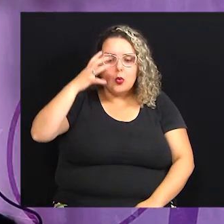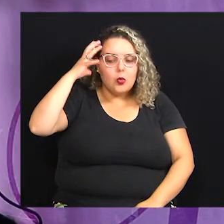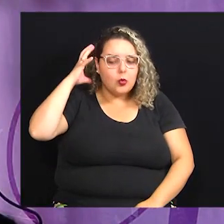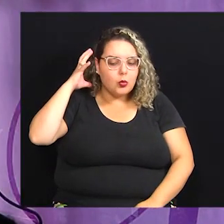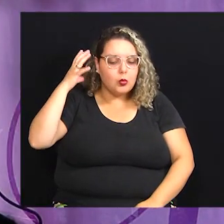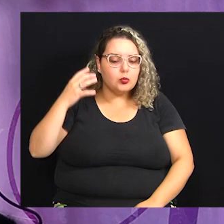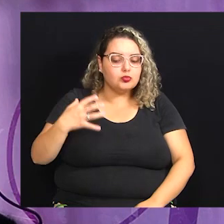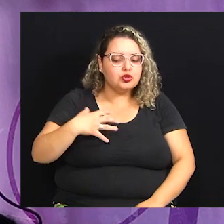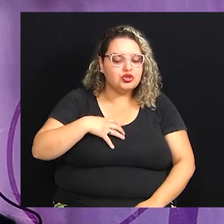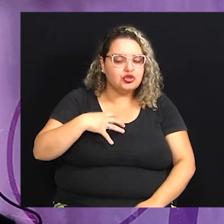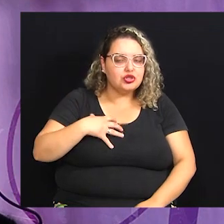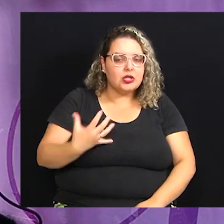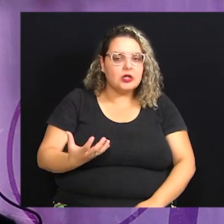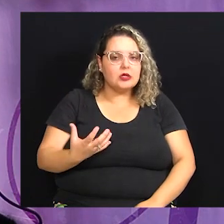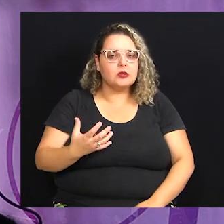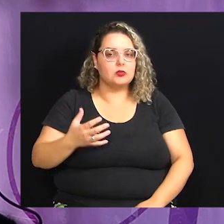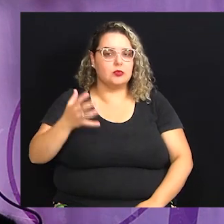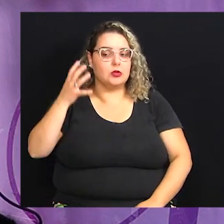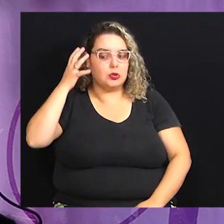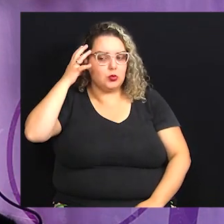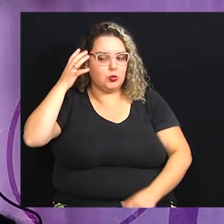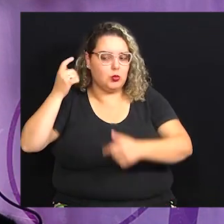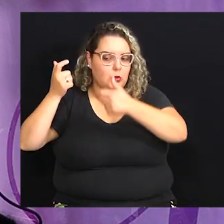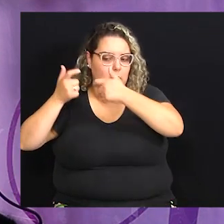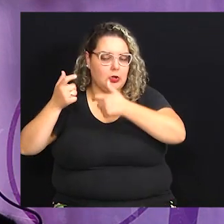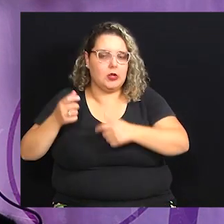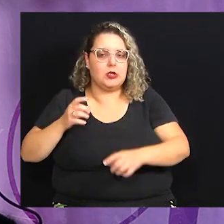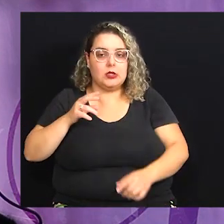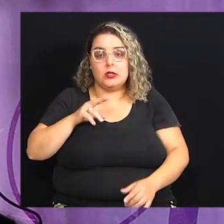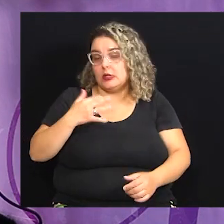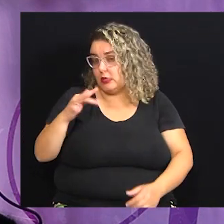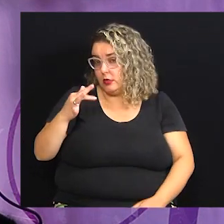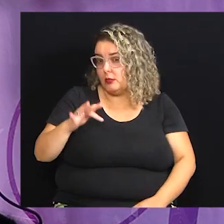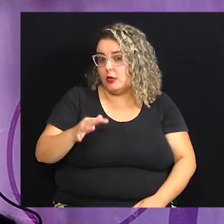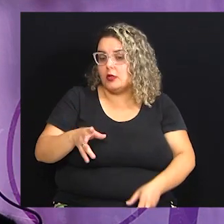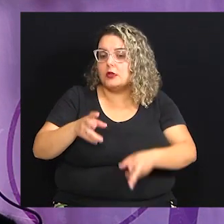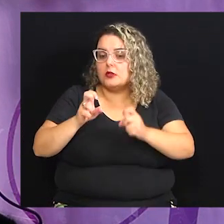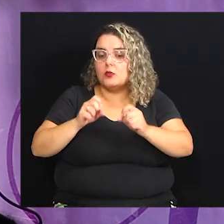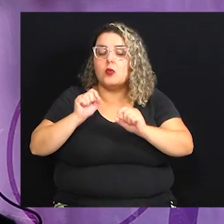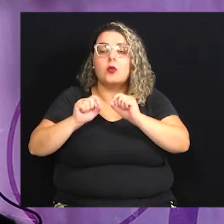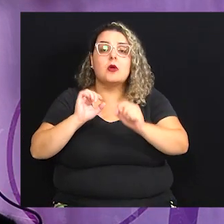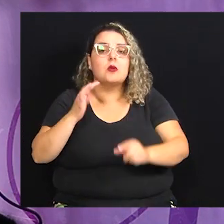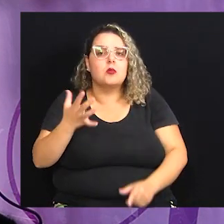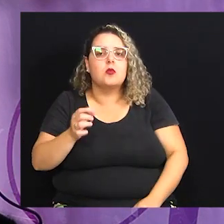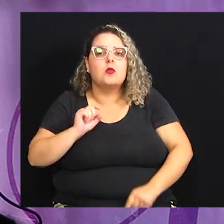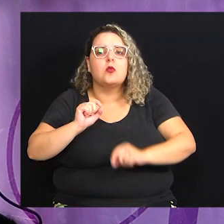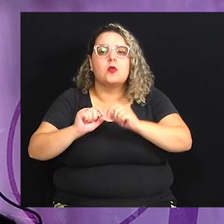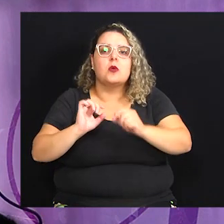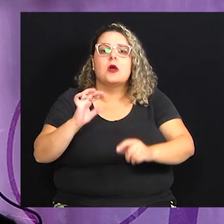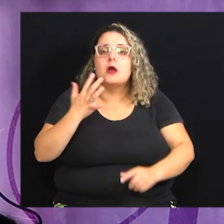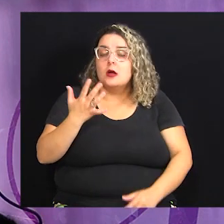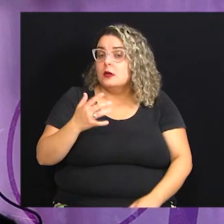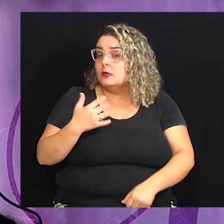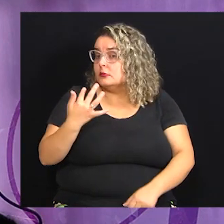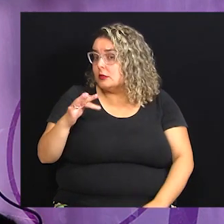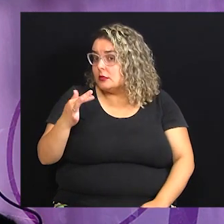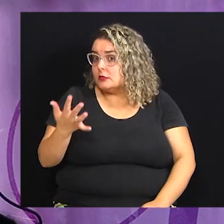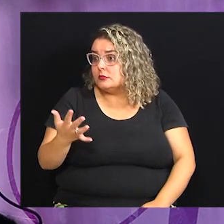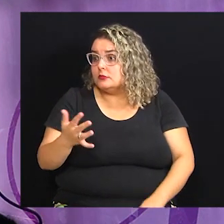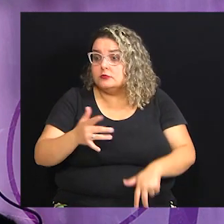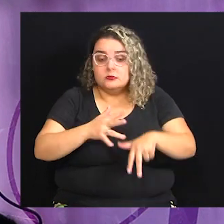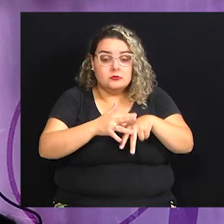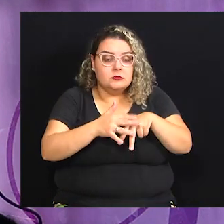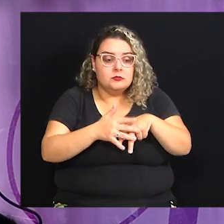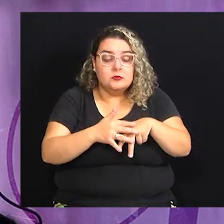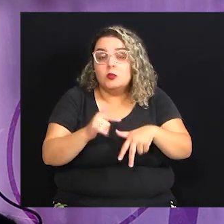pelo lado que dói, pela forma com que dói, eu conseguir identificar o que está acontecendo, o que me causou essa dor. De repente,